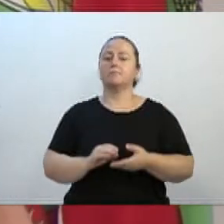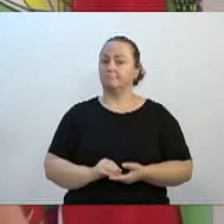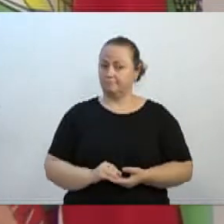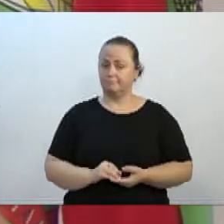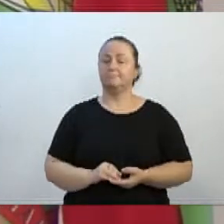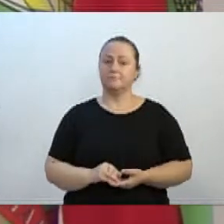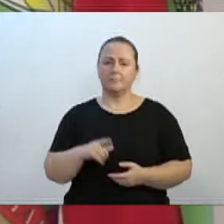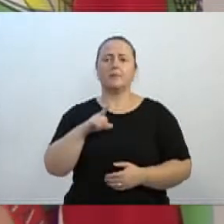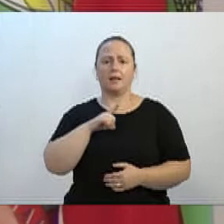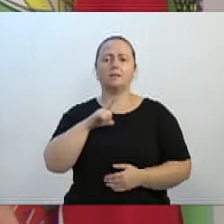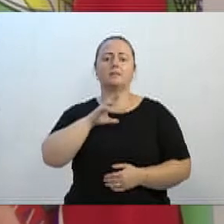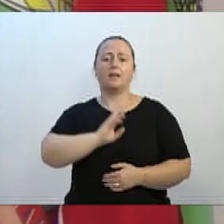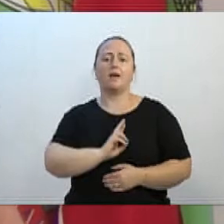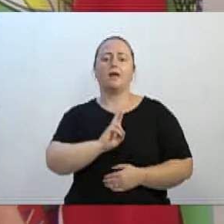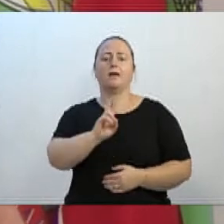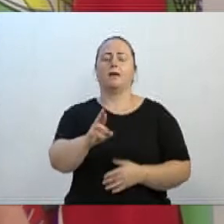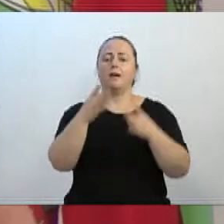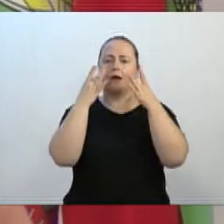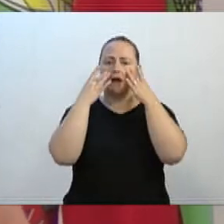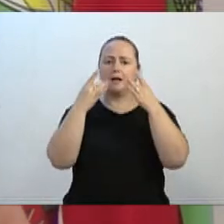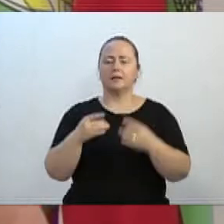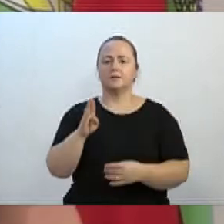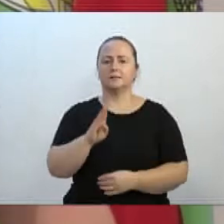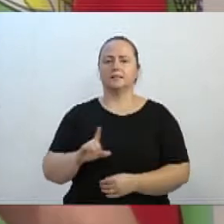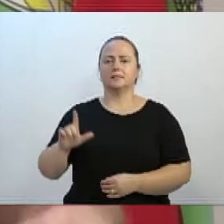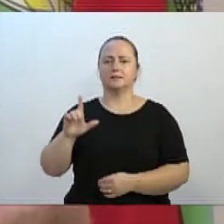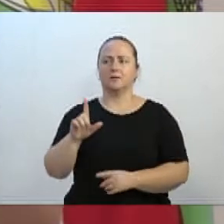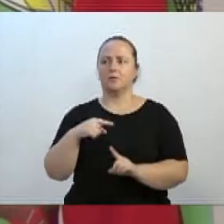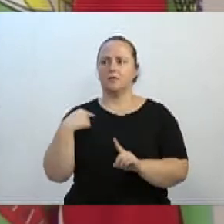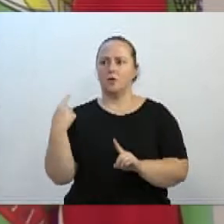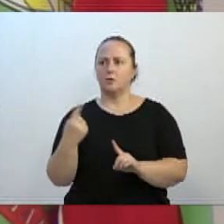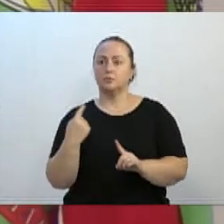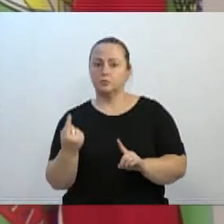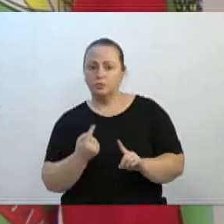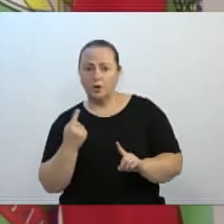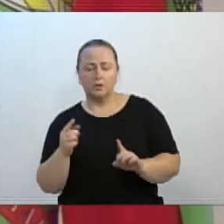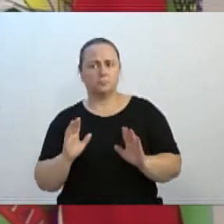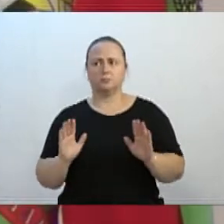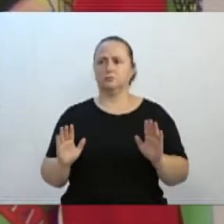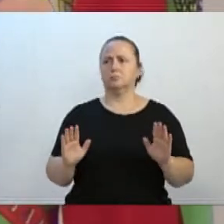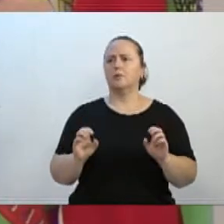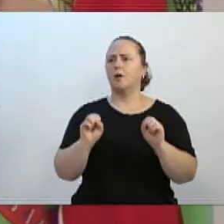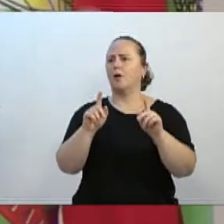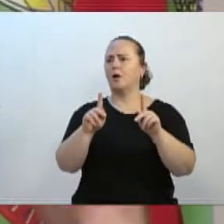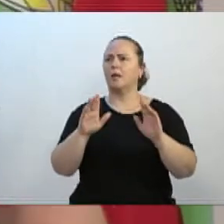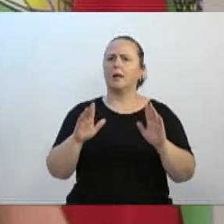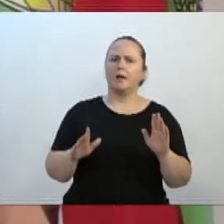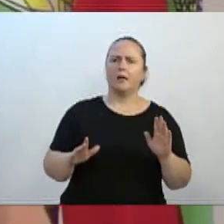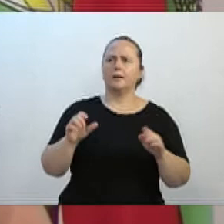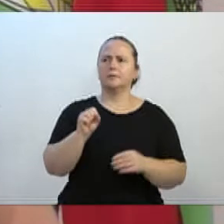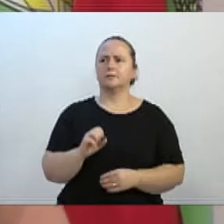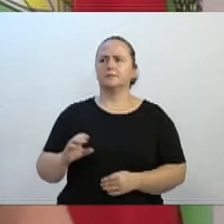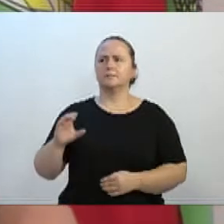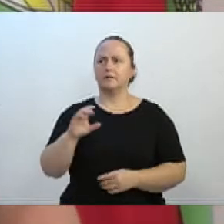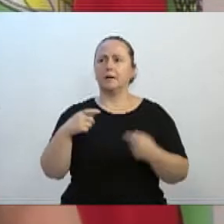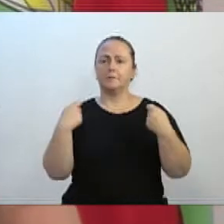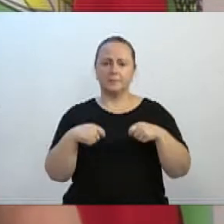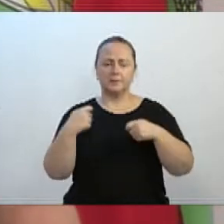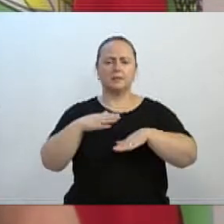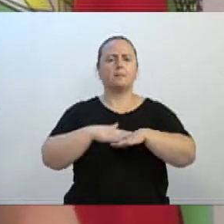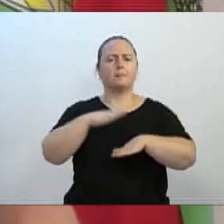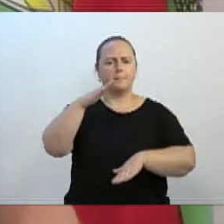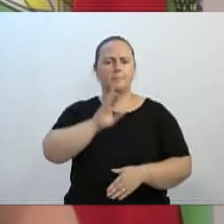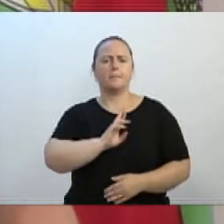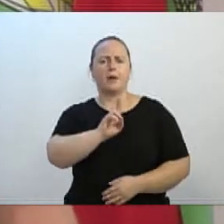está atento às demandas de Blumenau e a gente não está sozinho. Tá bom que o município, ou melhor, o estado de Santa Catarina precisa de cada vez mais